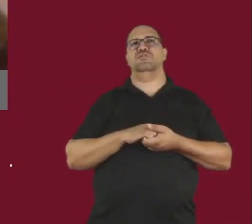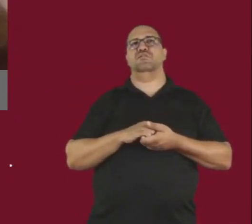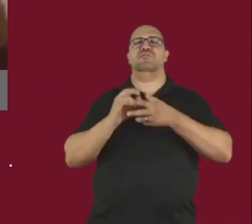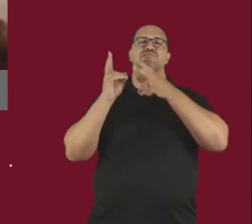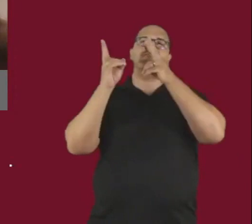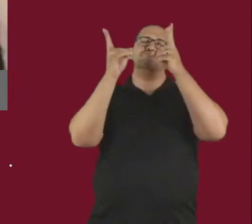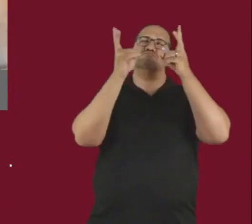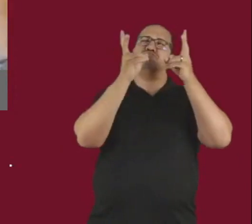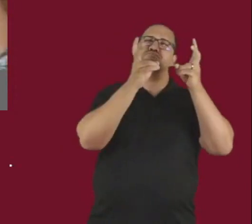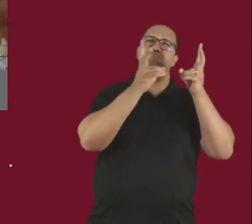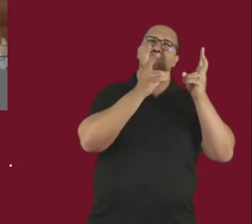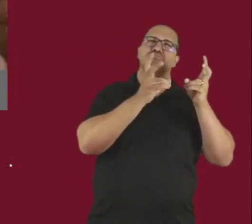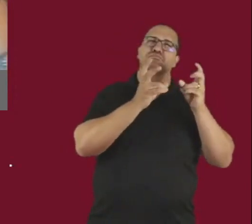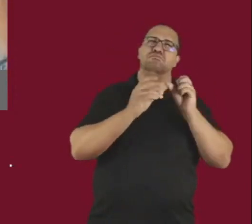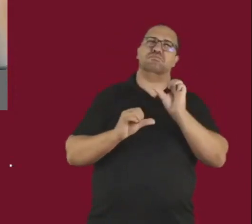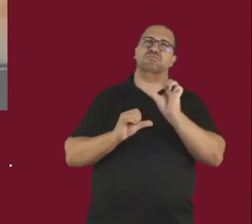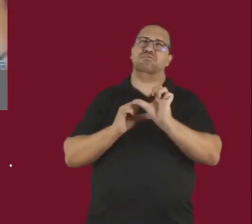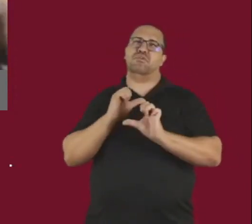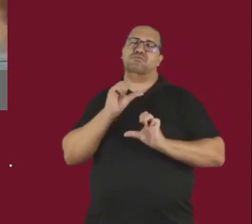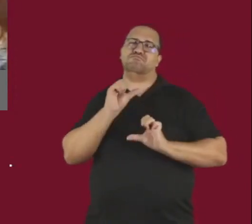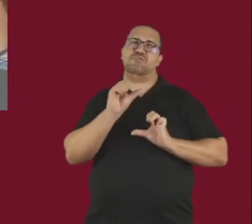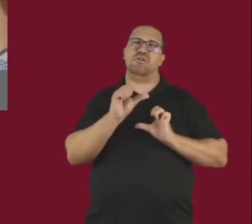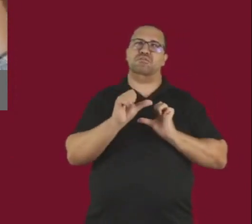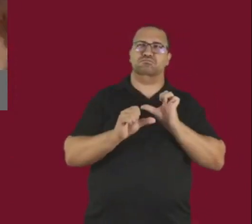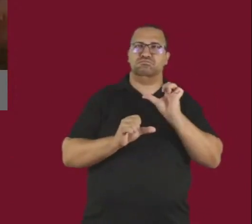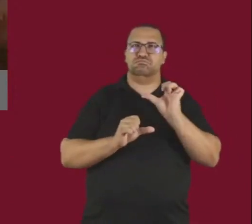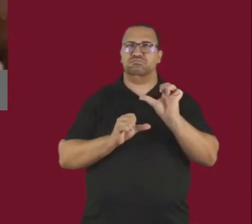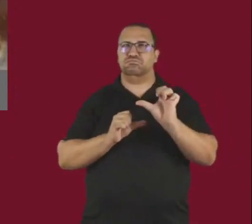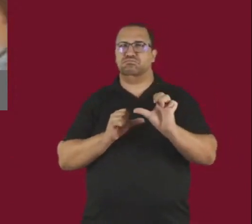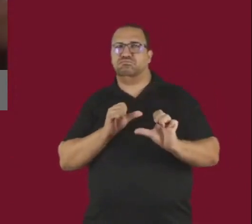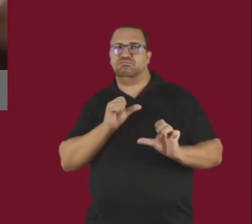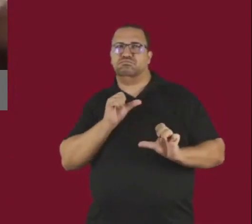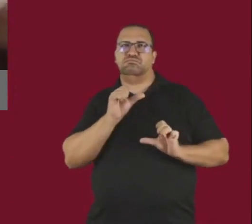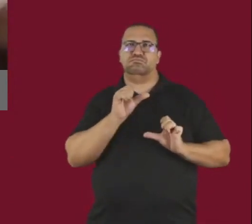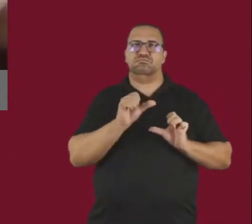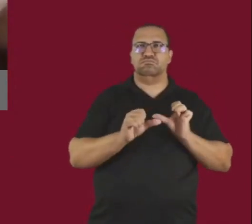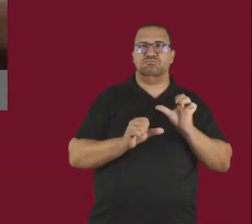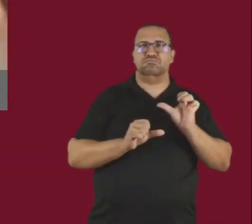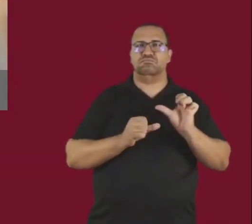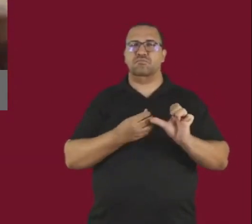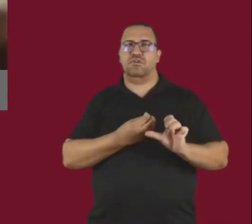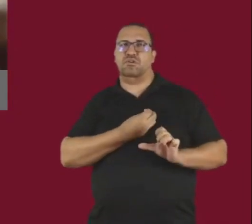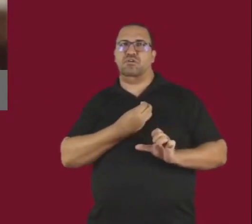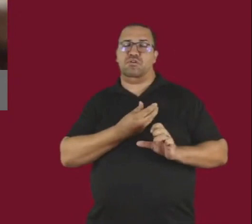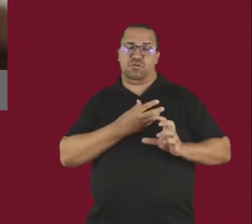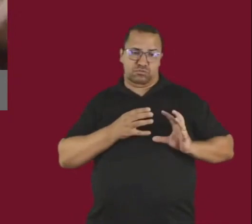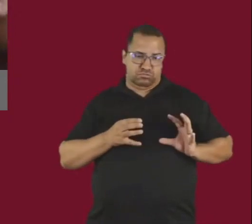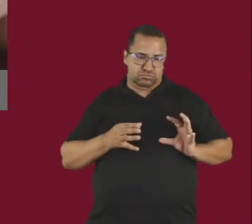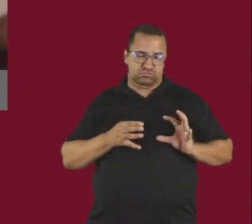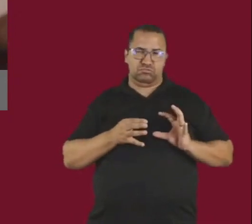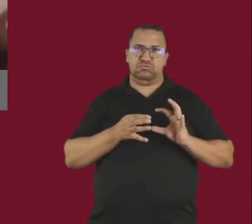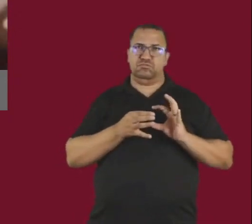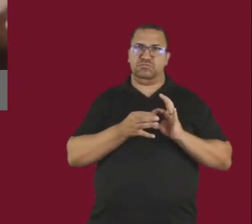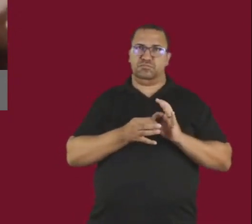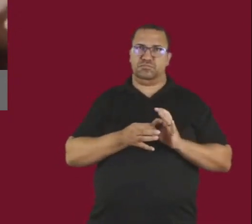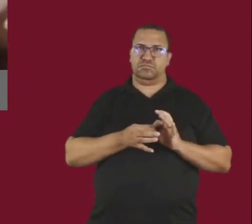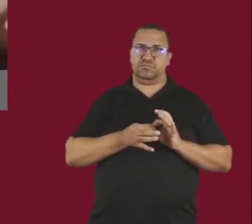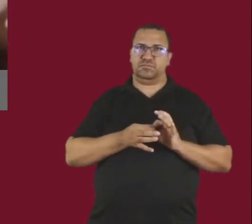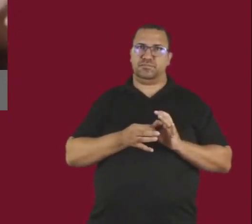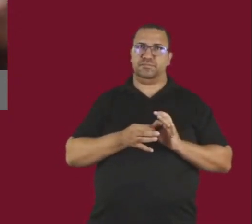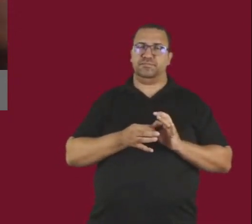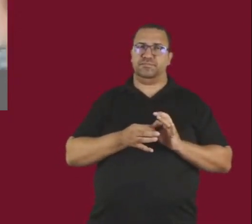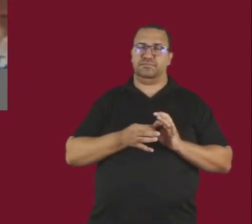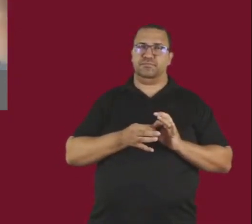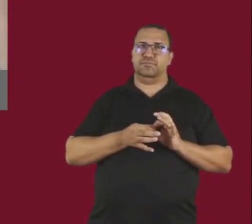no momento em que eu passo a estar dentro, a viver com, em, na